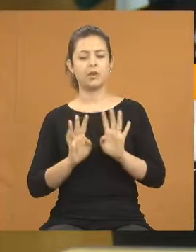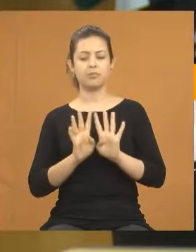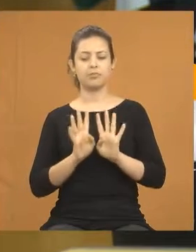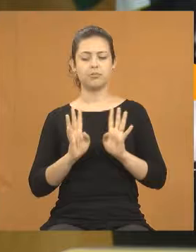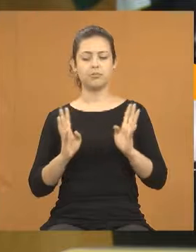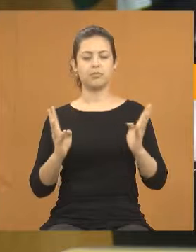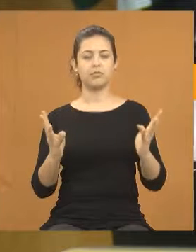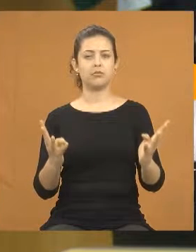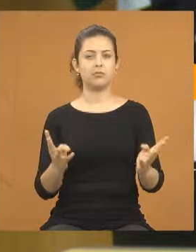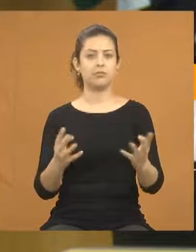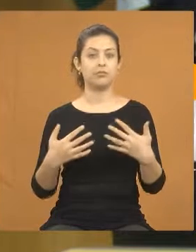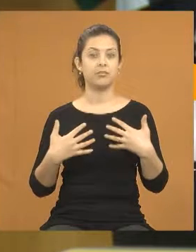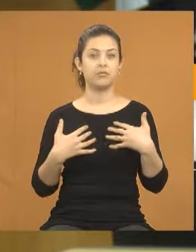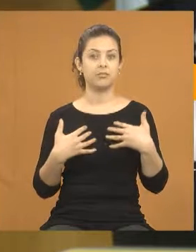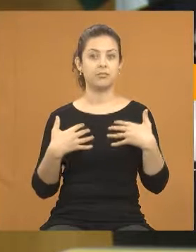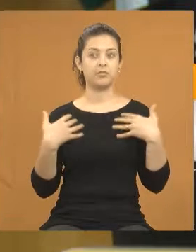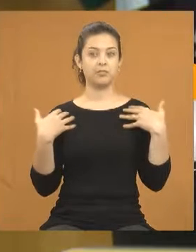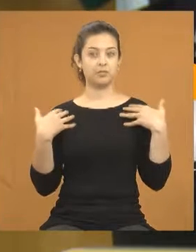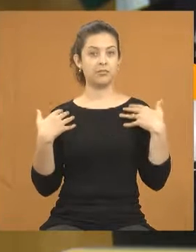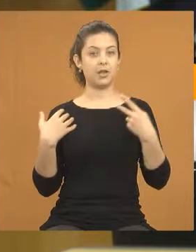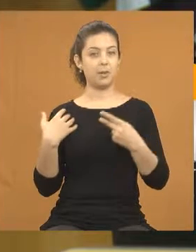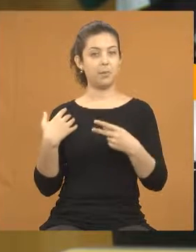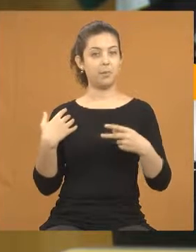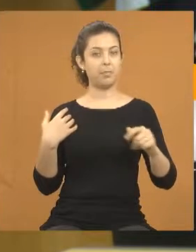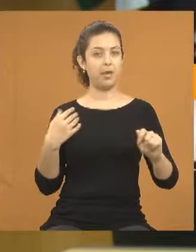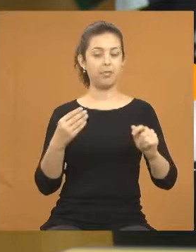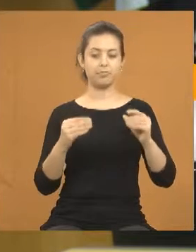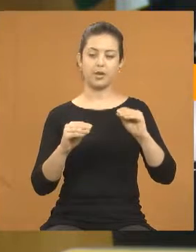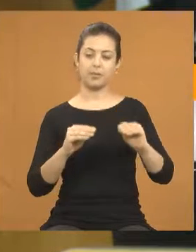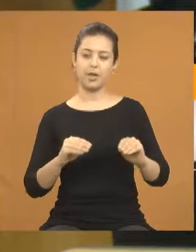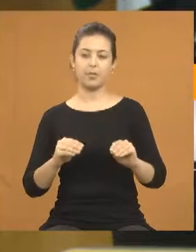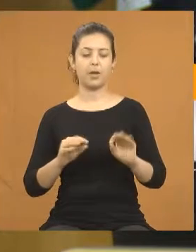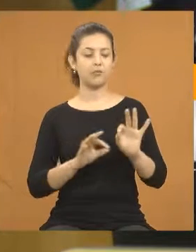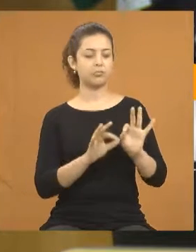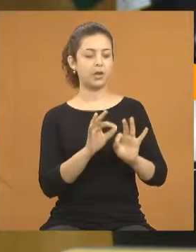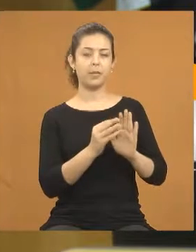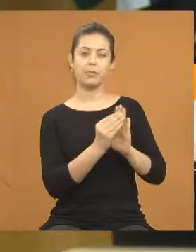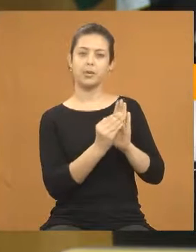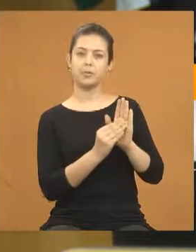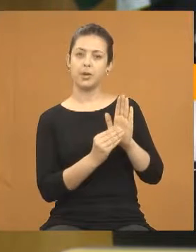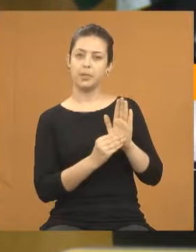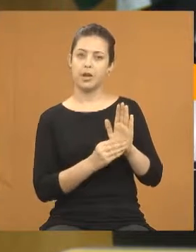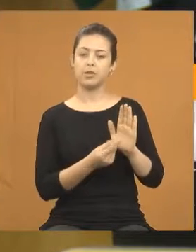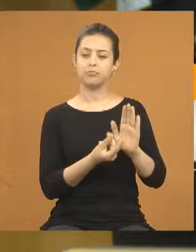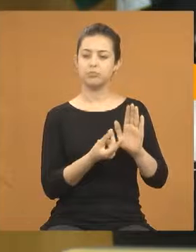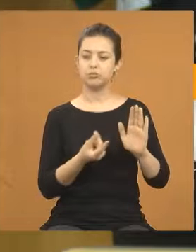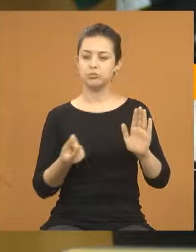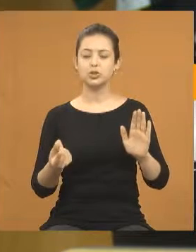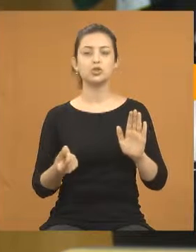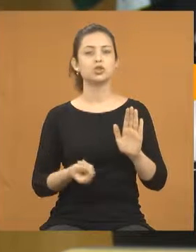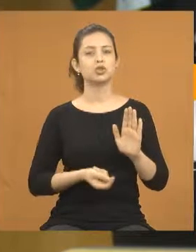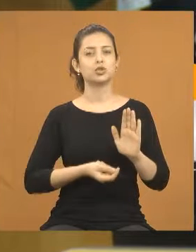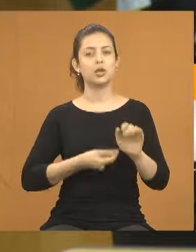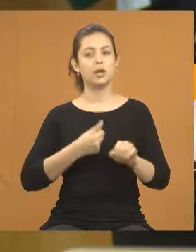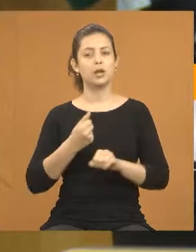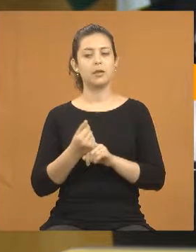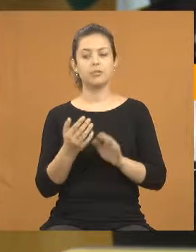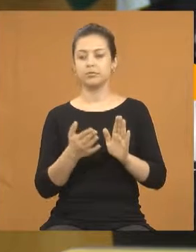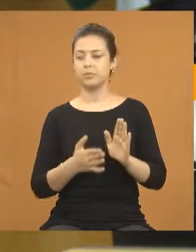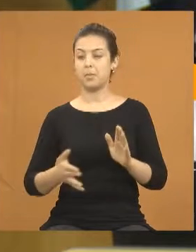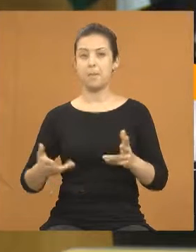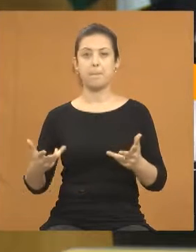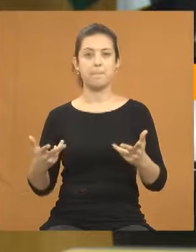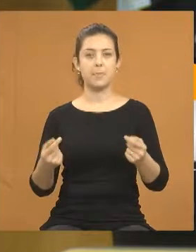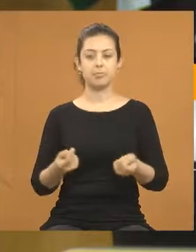a gente fica muito contente de ter entrado aí no PPA as reformas dos campos no ano que vem, para dar uma condições